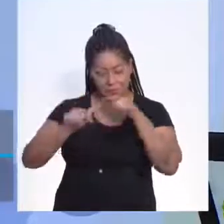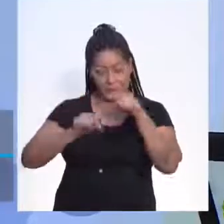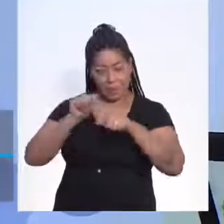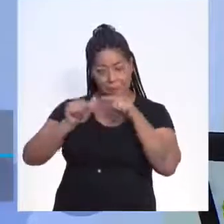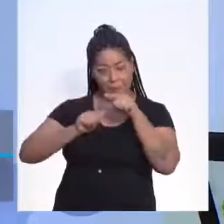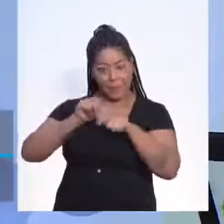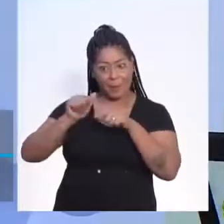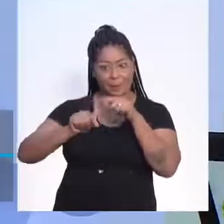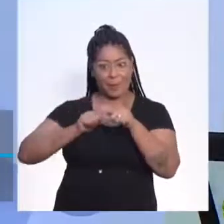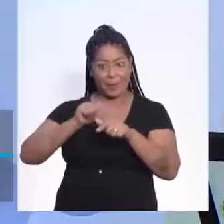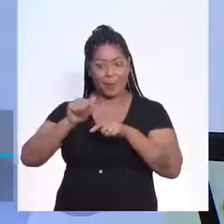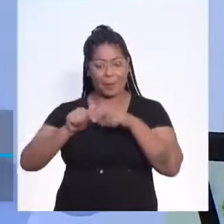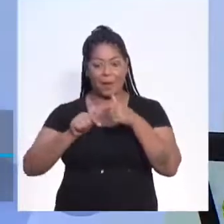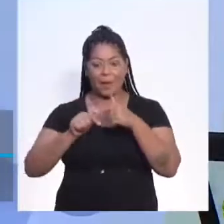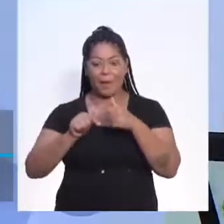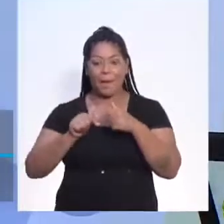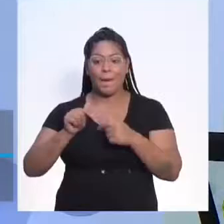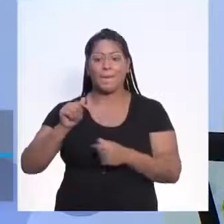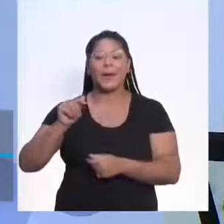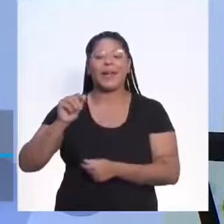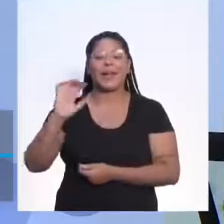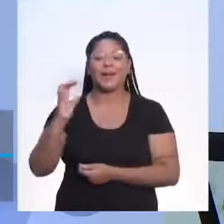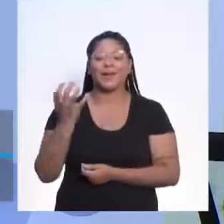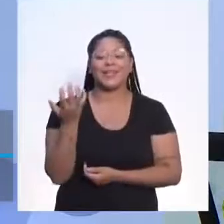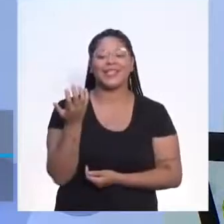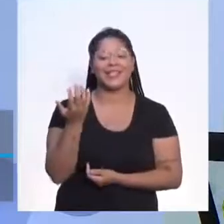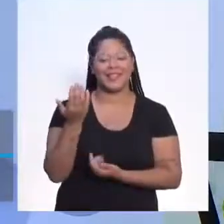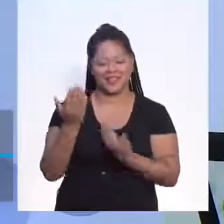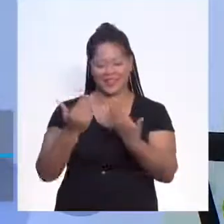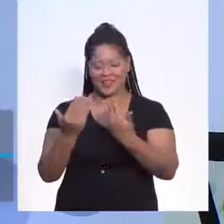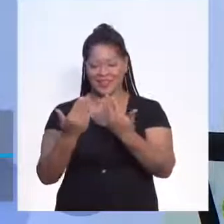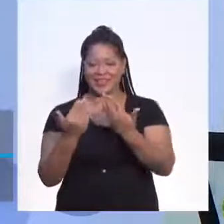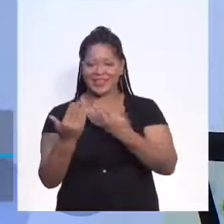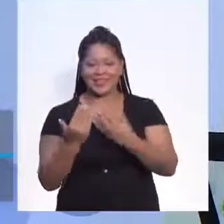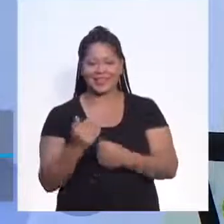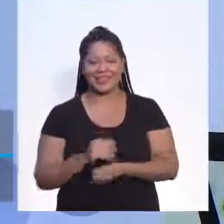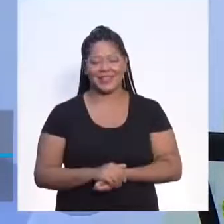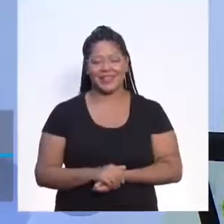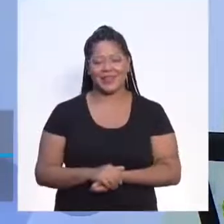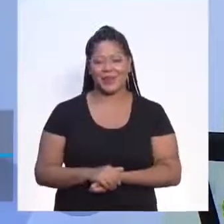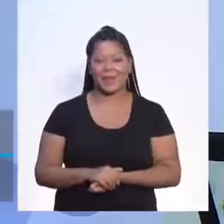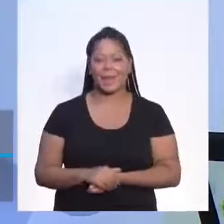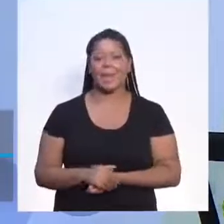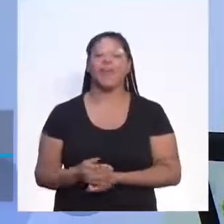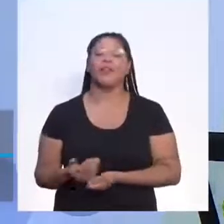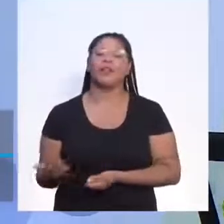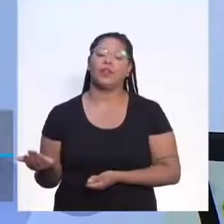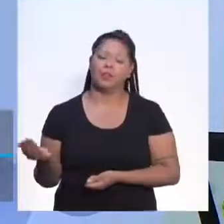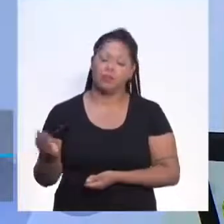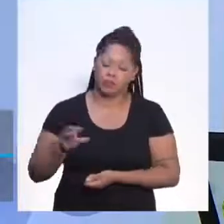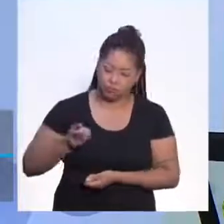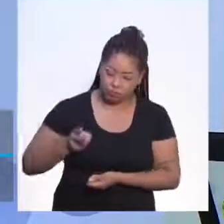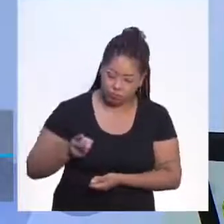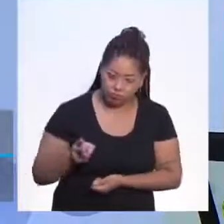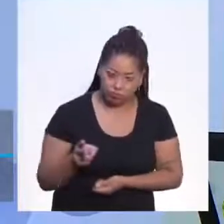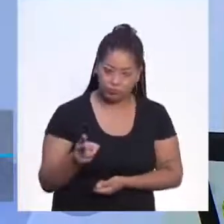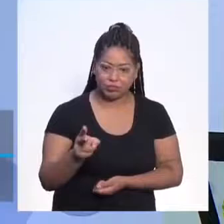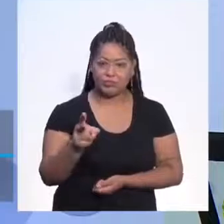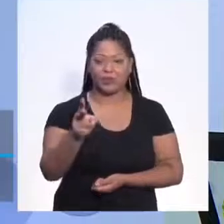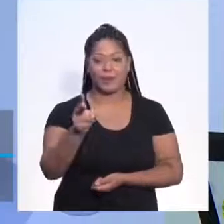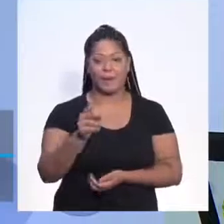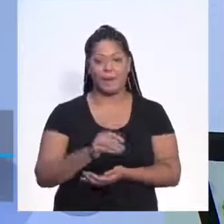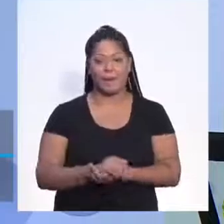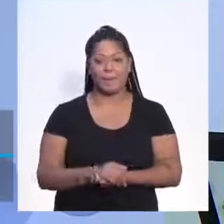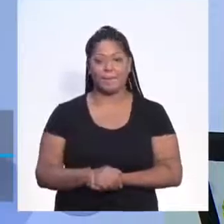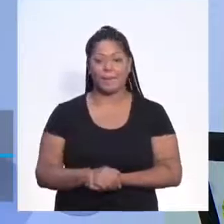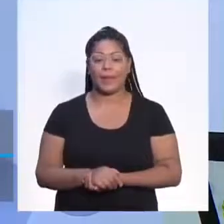dessa nossa conversa. Vai Dessa acontecer. novidade. Vai acontecer. Enquanto isso, então eu vou seguir um pouco a aula, mas a qualquer momento a